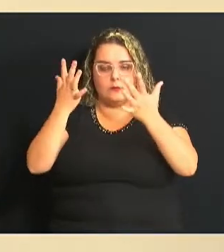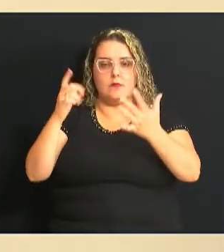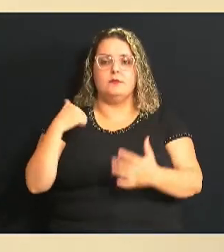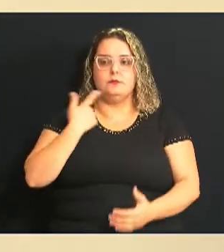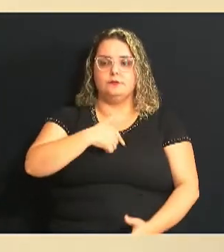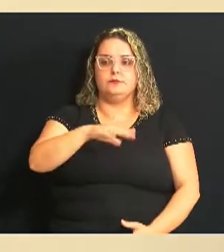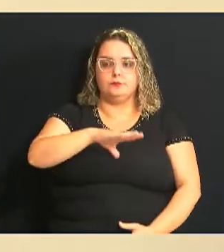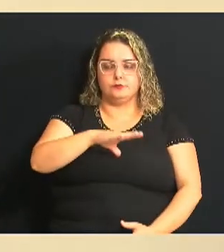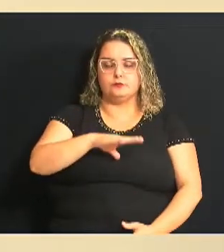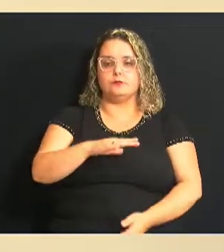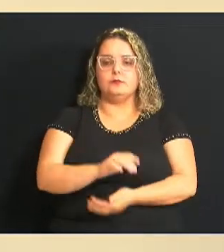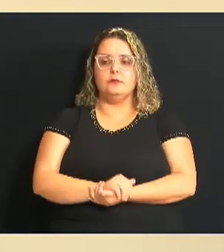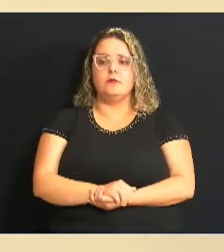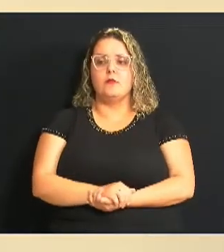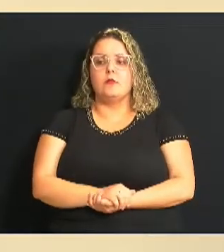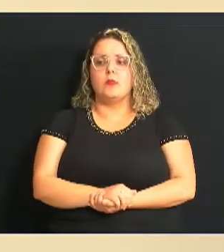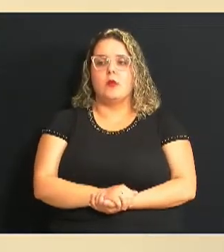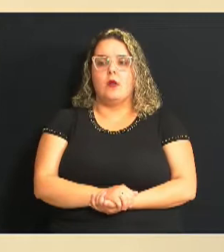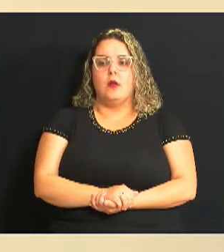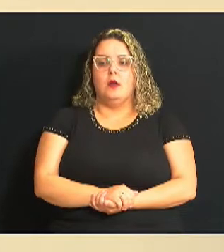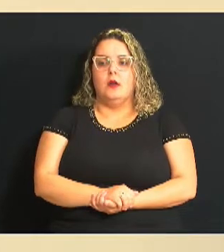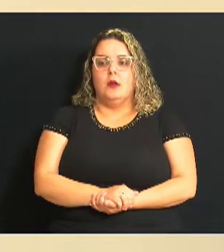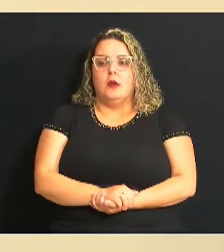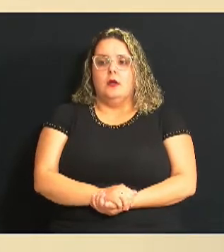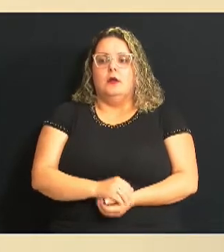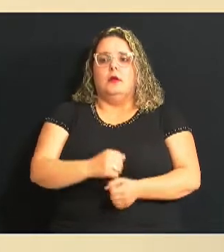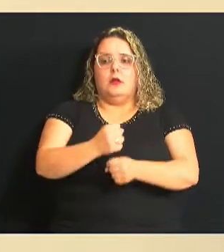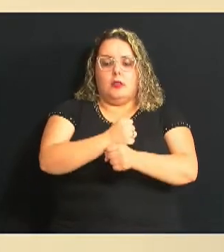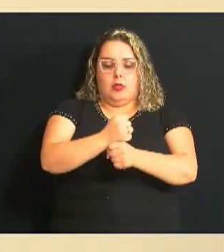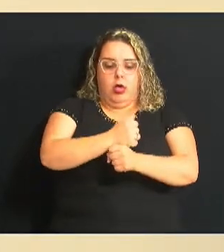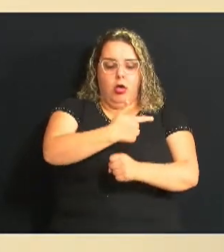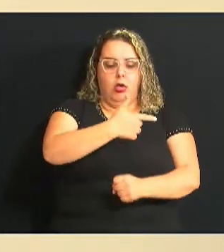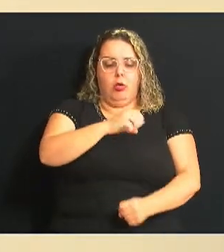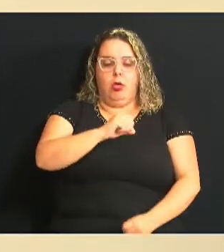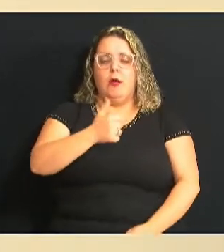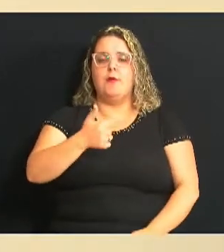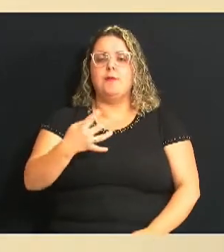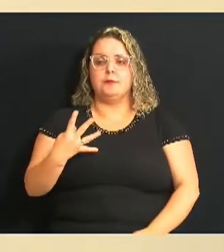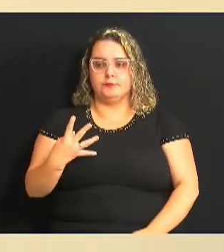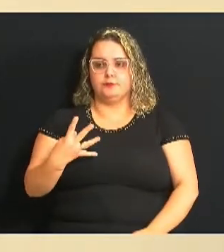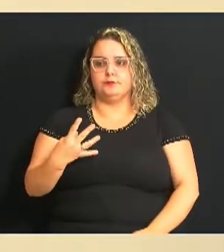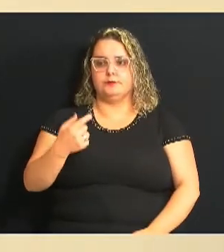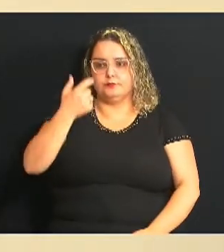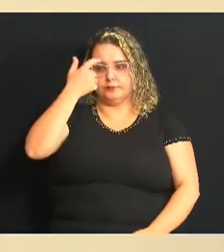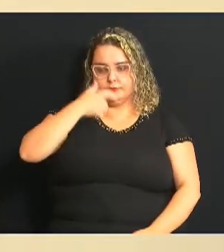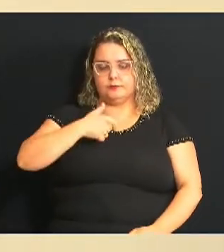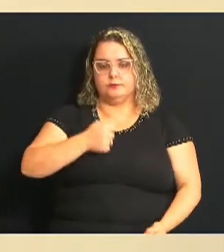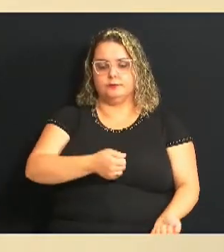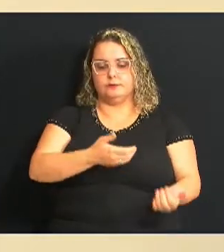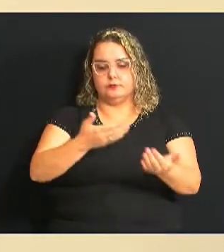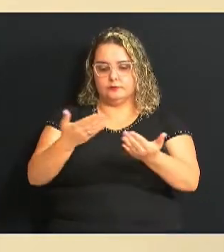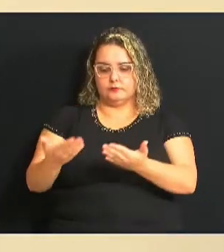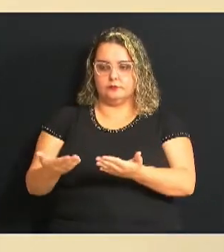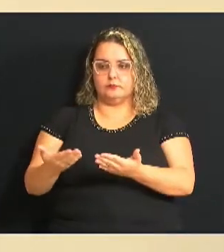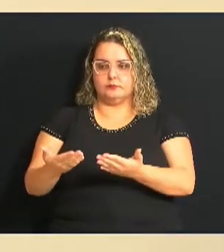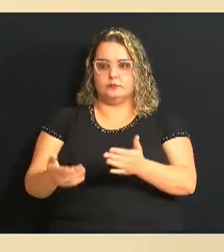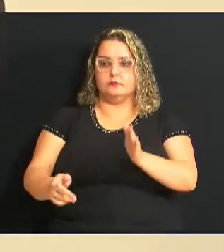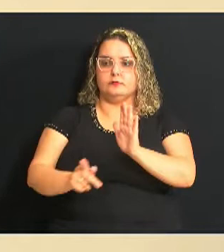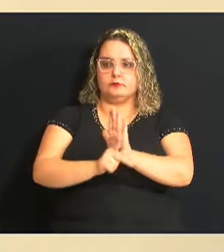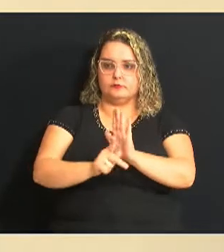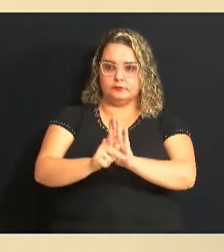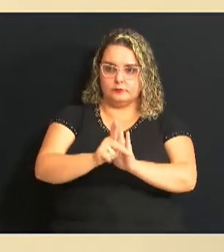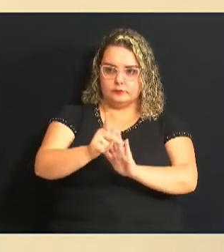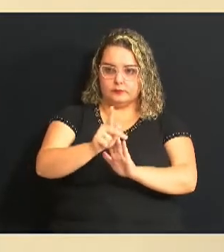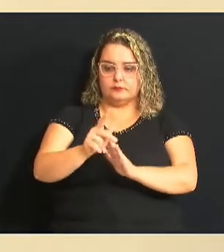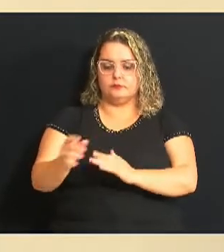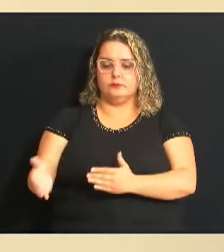cidade. No ano de 2014, eu apresentei esse projeto, foi